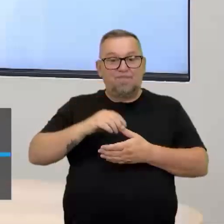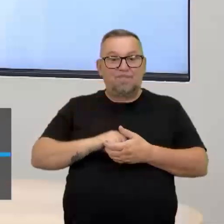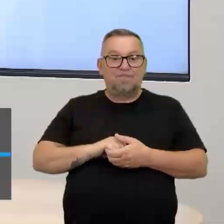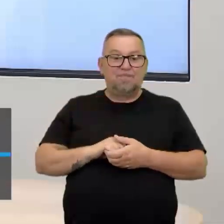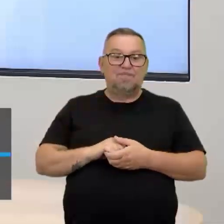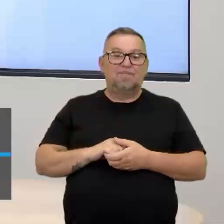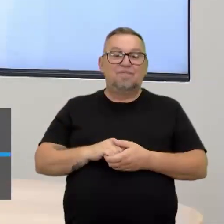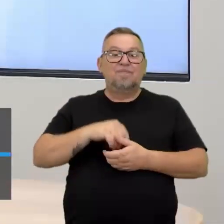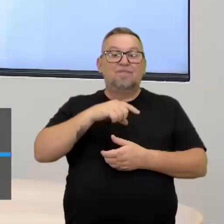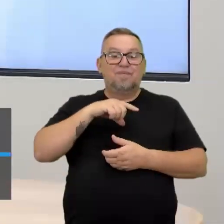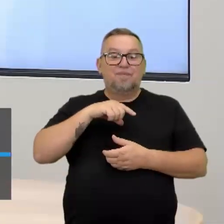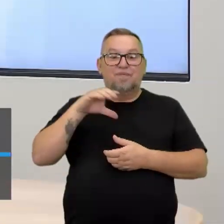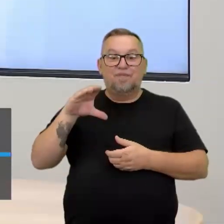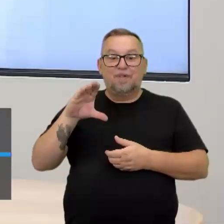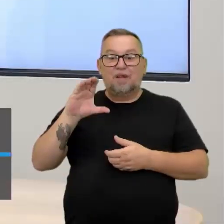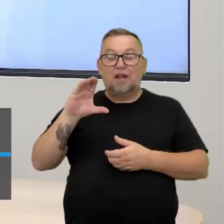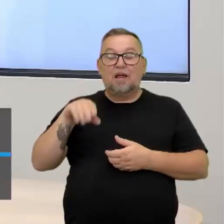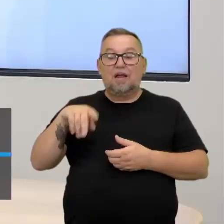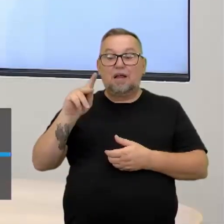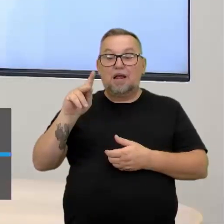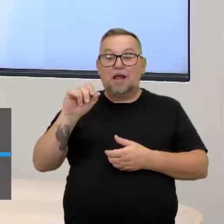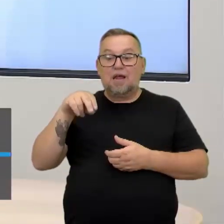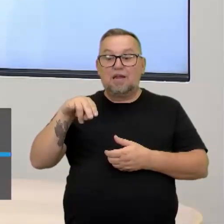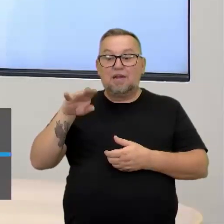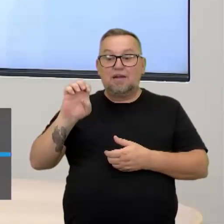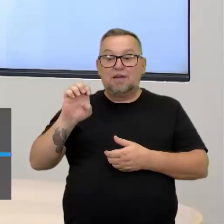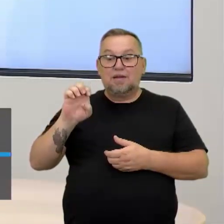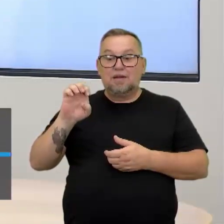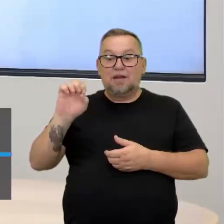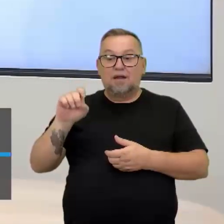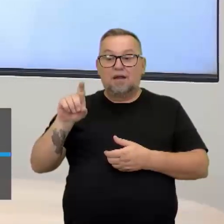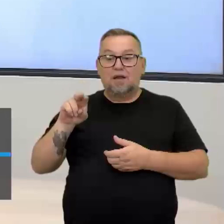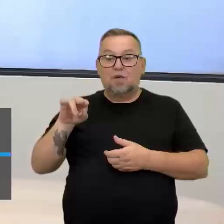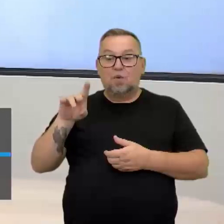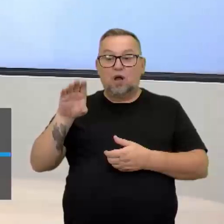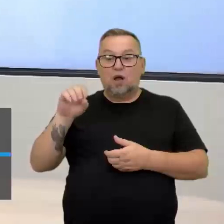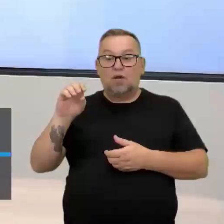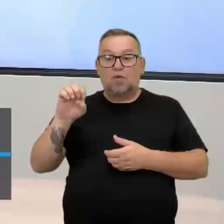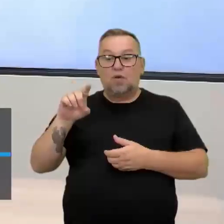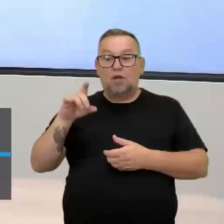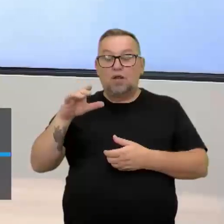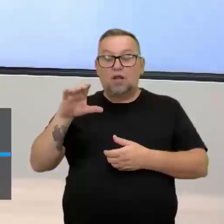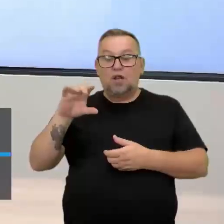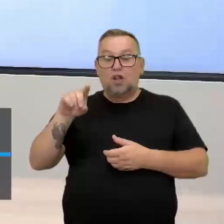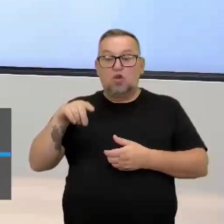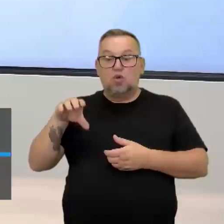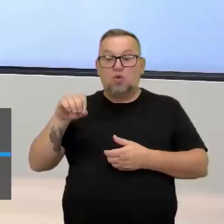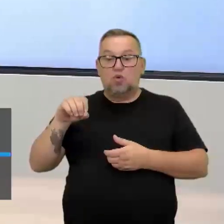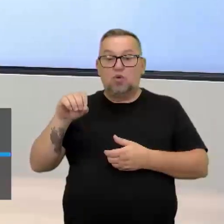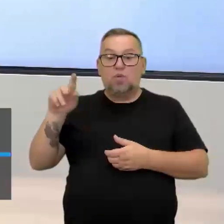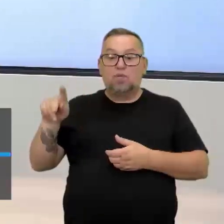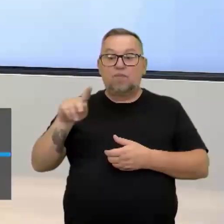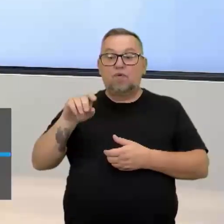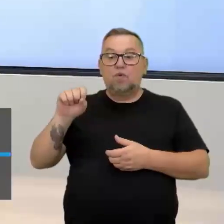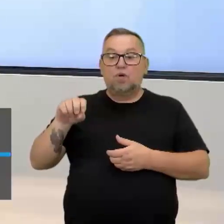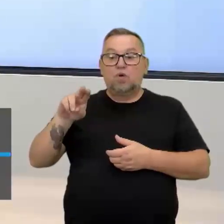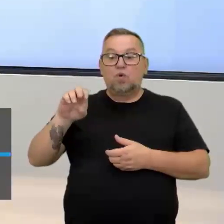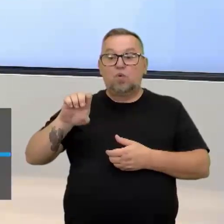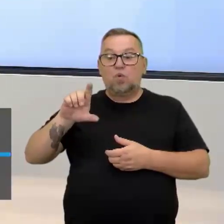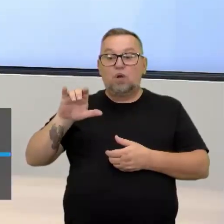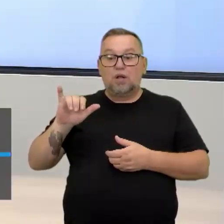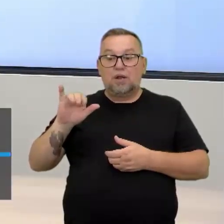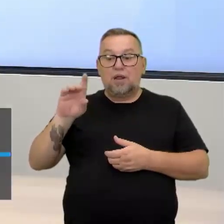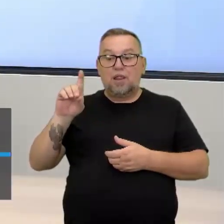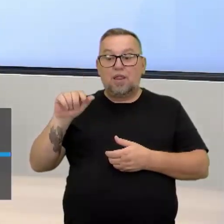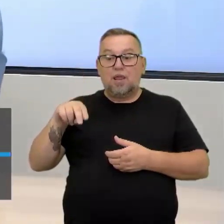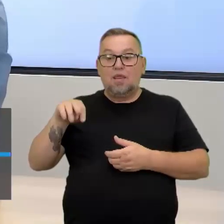Olha aí. Nós estamos com a Caiane, nós estamos com o Eduardo, o Enzo, o Pedro Henrique, a professora Sueli Dantas. Estão